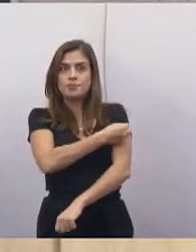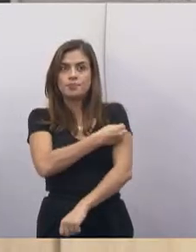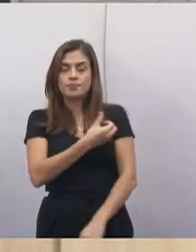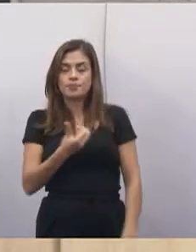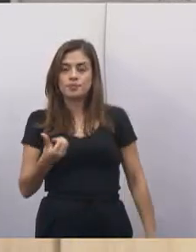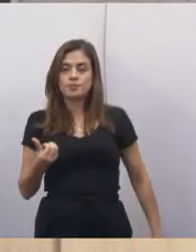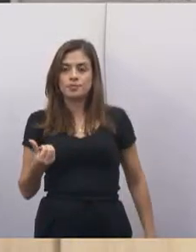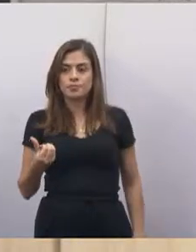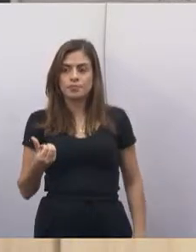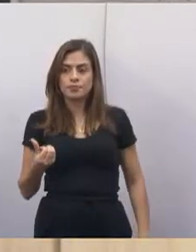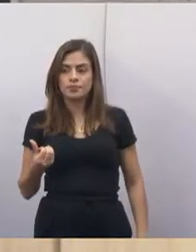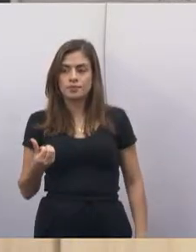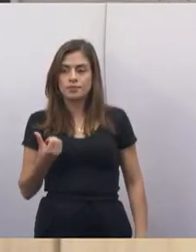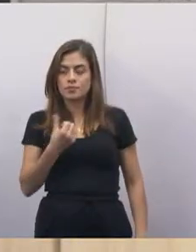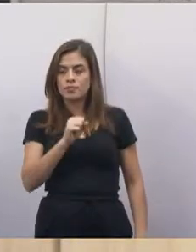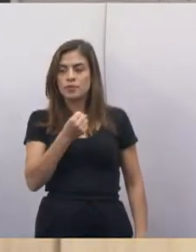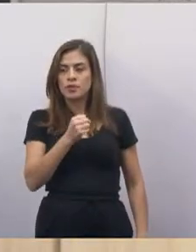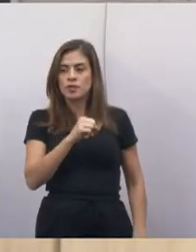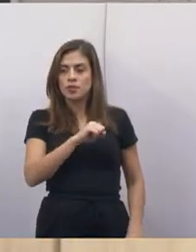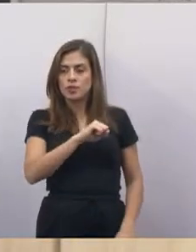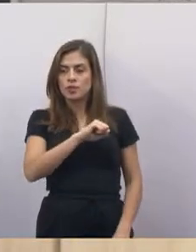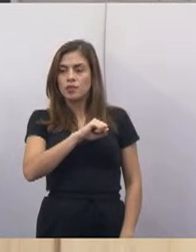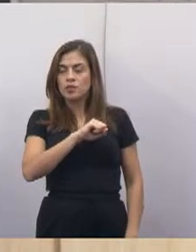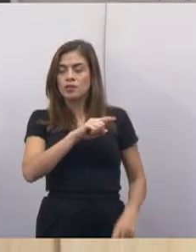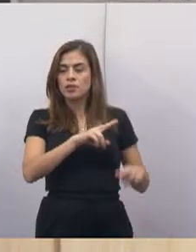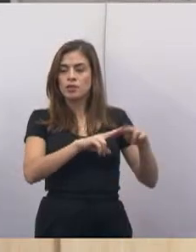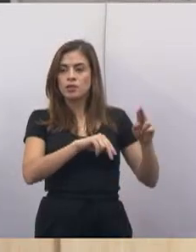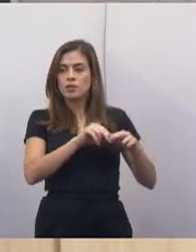6, de 8 de junho de